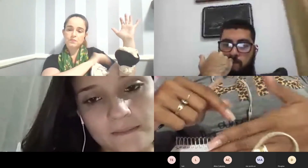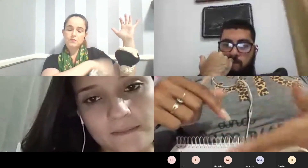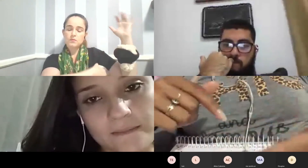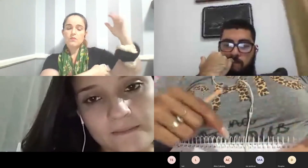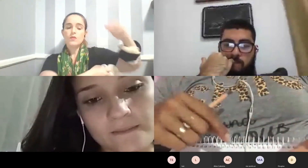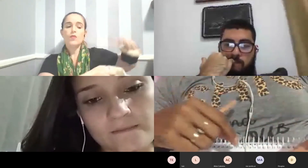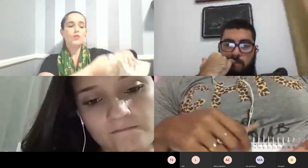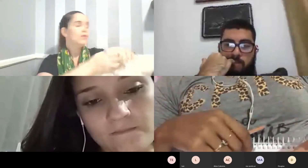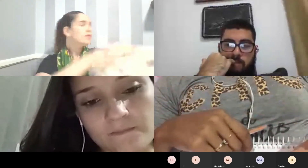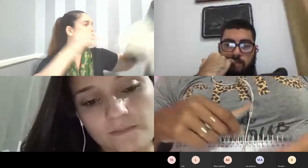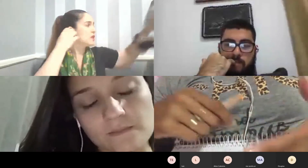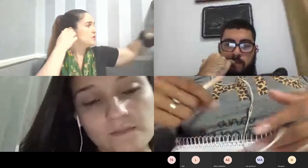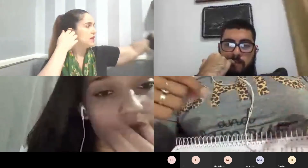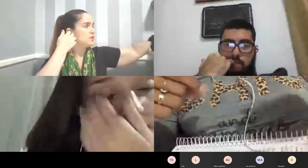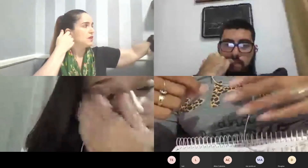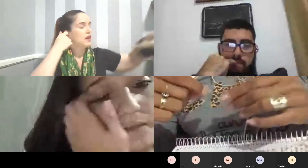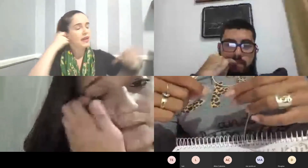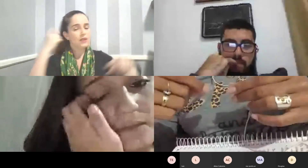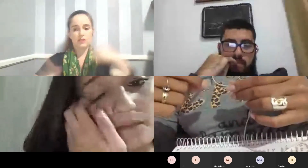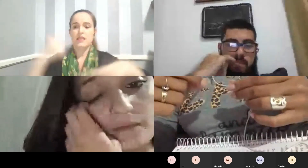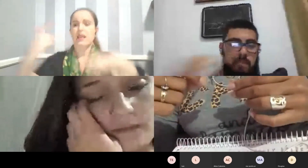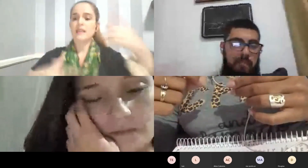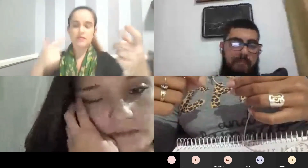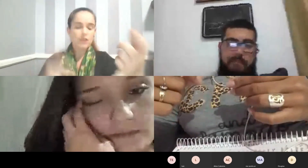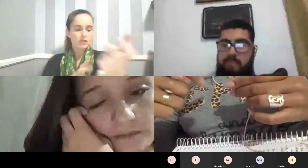reduzir o fluxo sanguíneo,